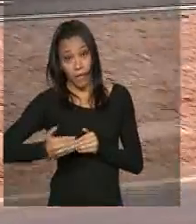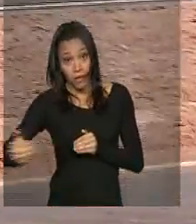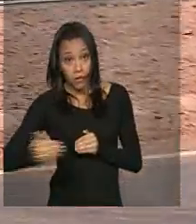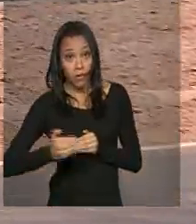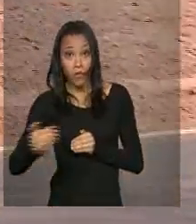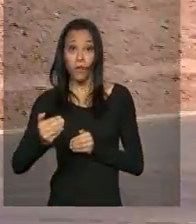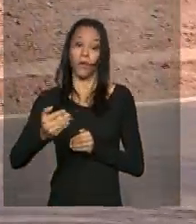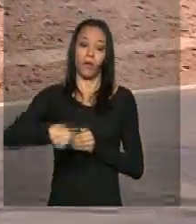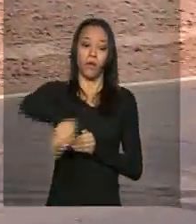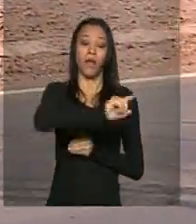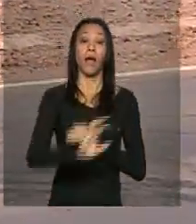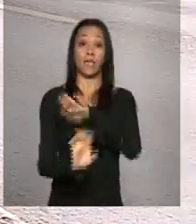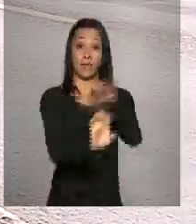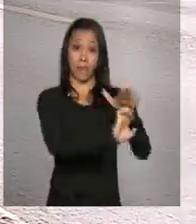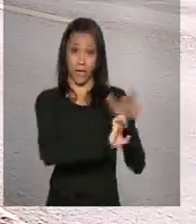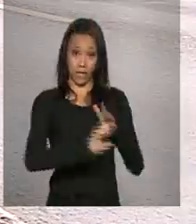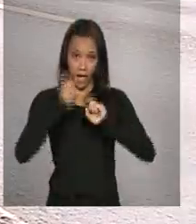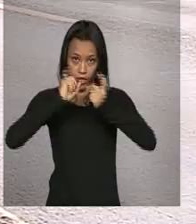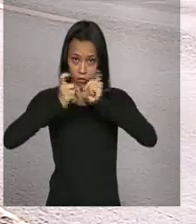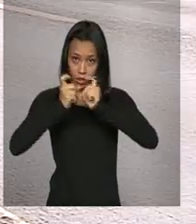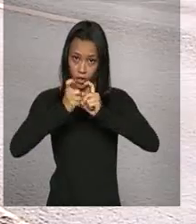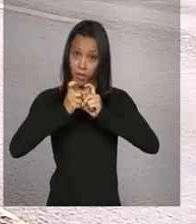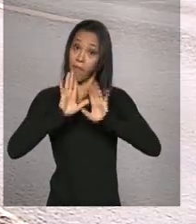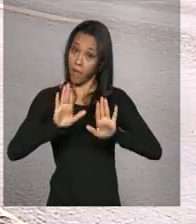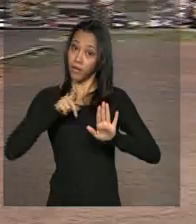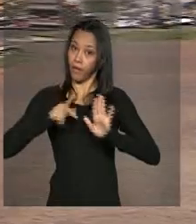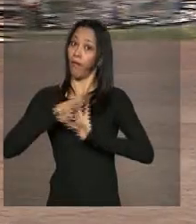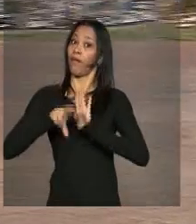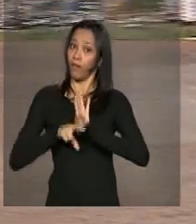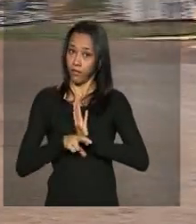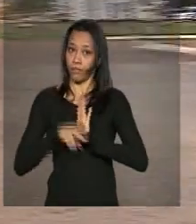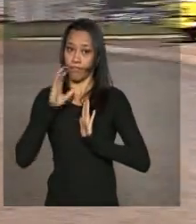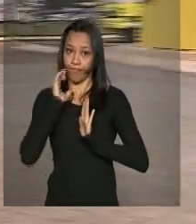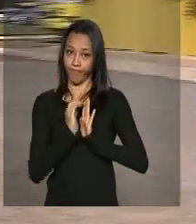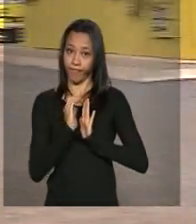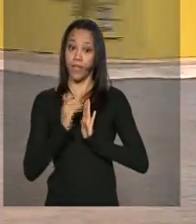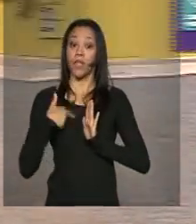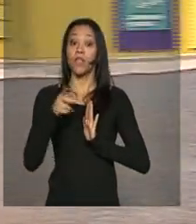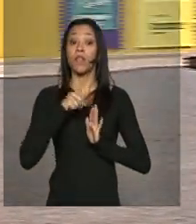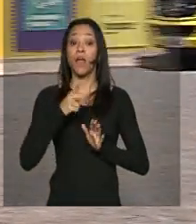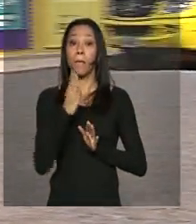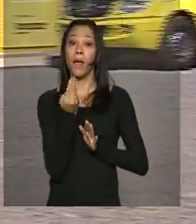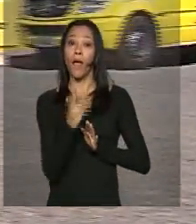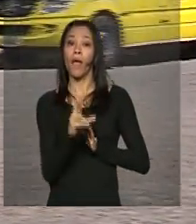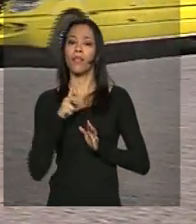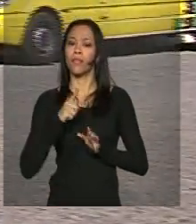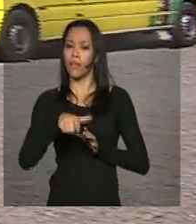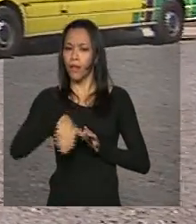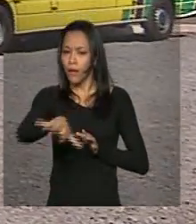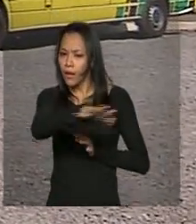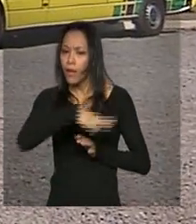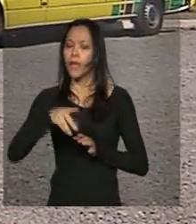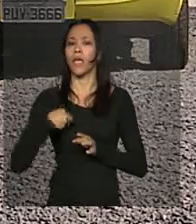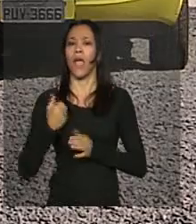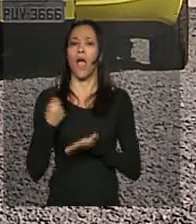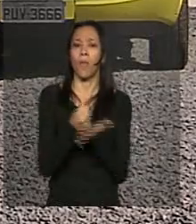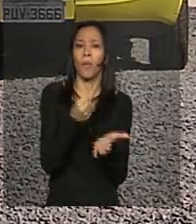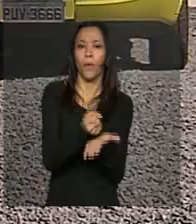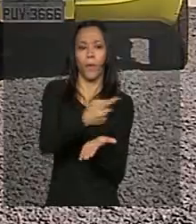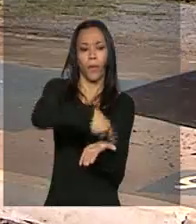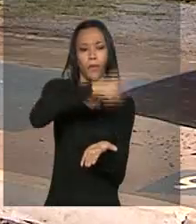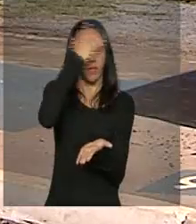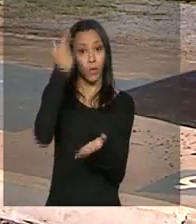setor privado administra, mas tem obrigações. Na estrada já funcionam postos de atendimento aos motoristas,